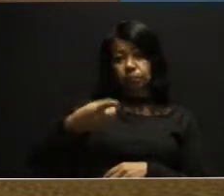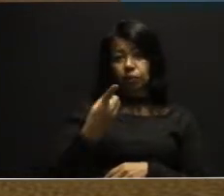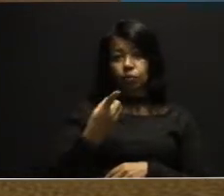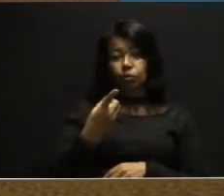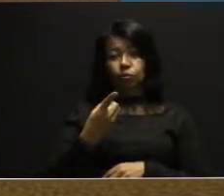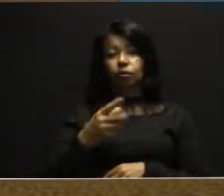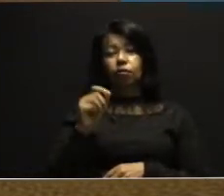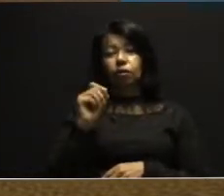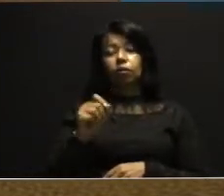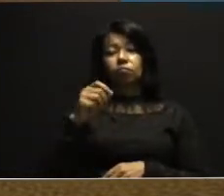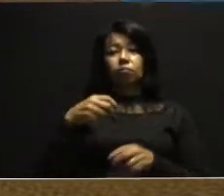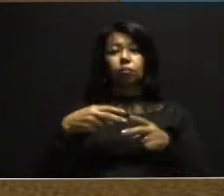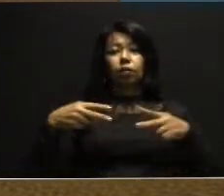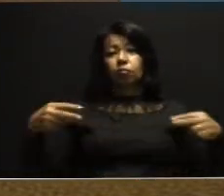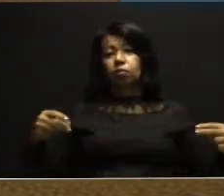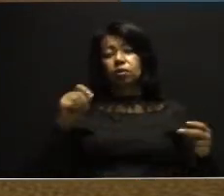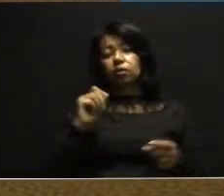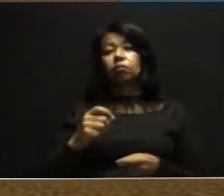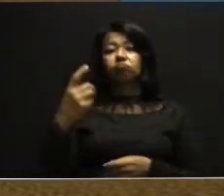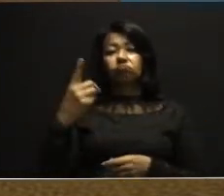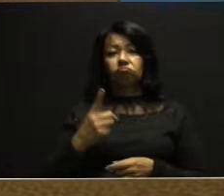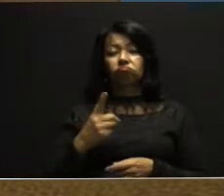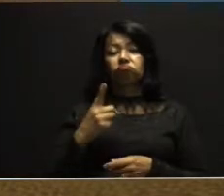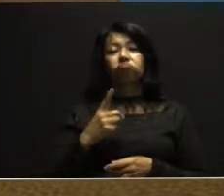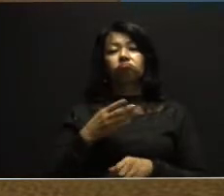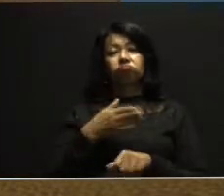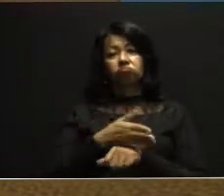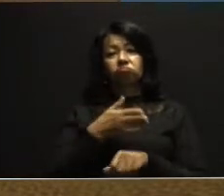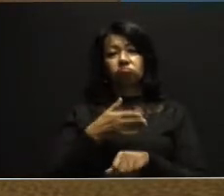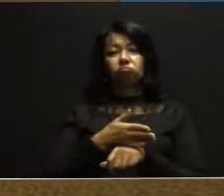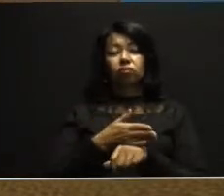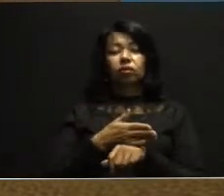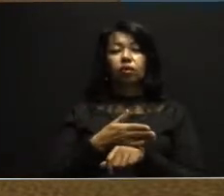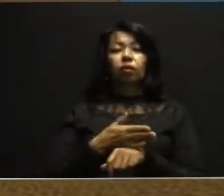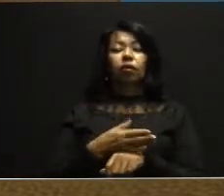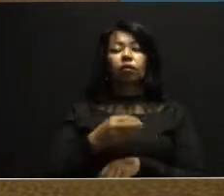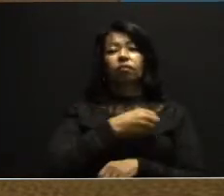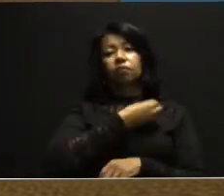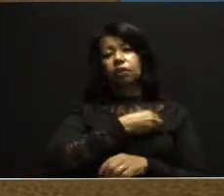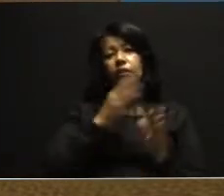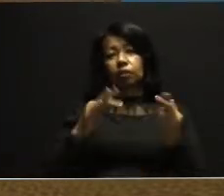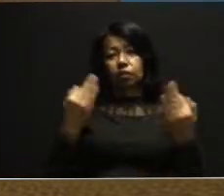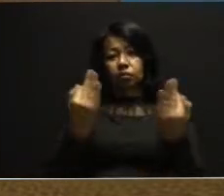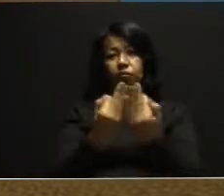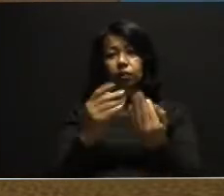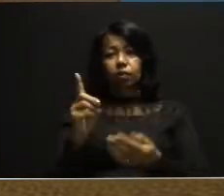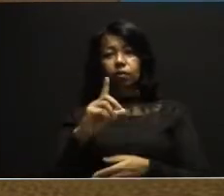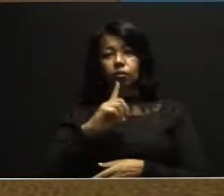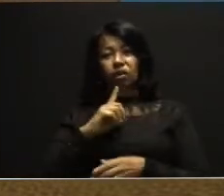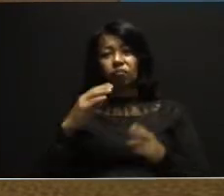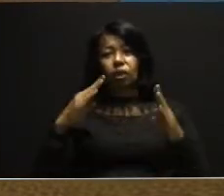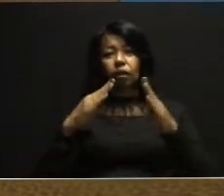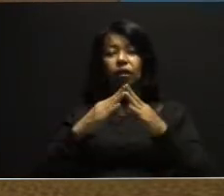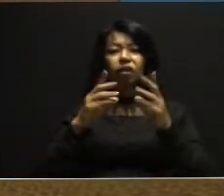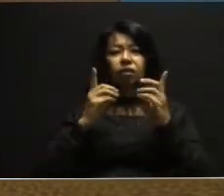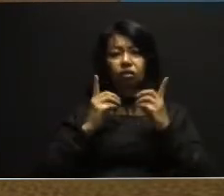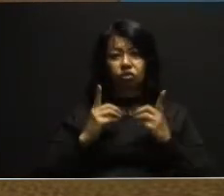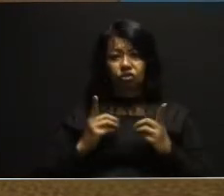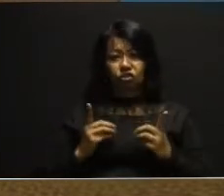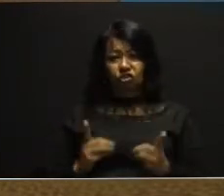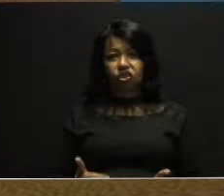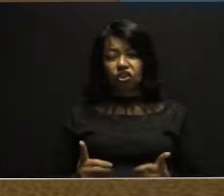Então, isso é algo que interfere muito na vida das famílias, não ter um local, uma habitação digna,